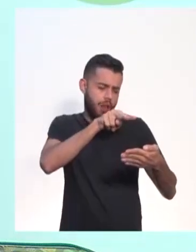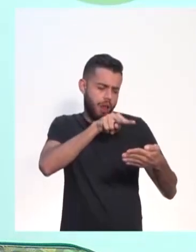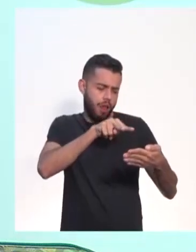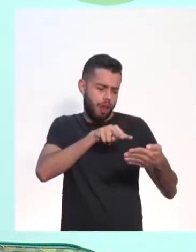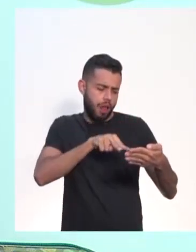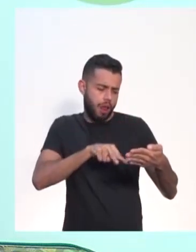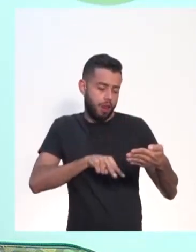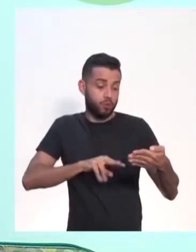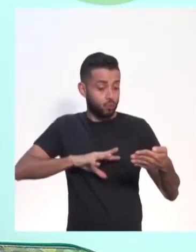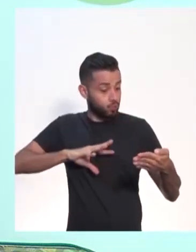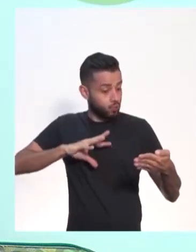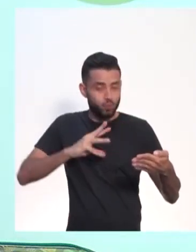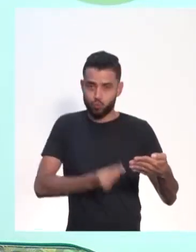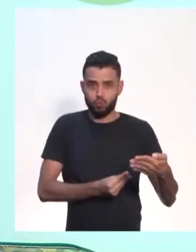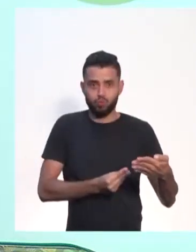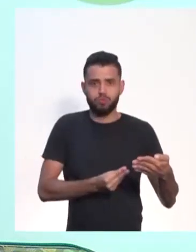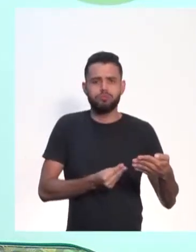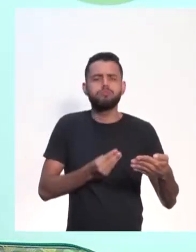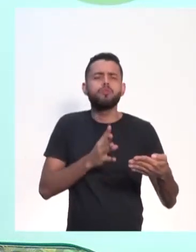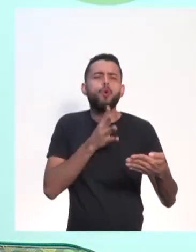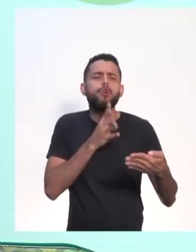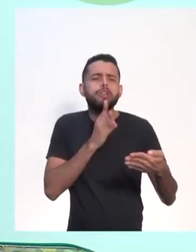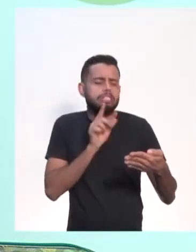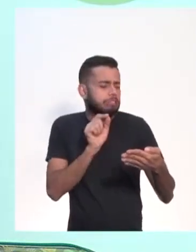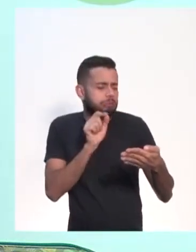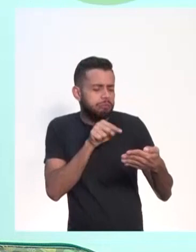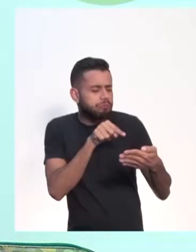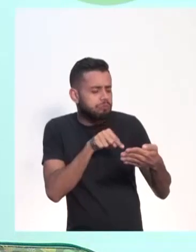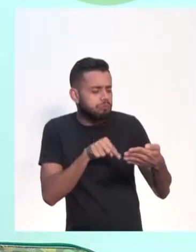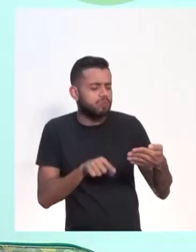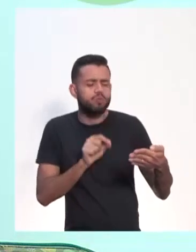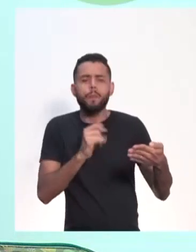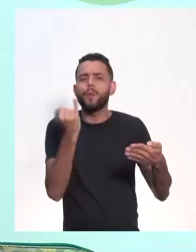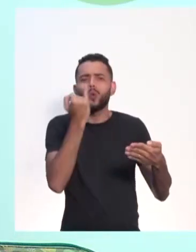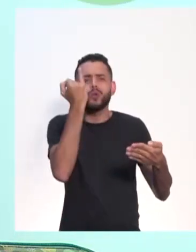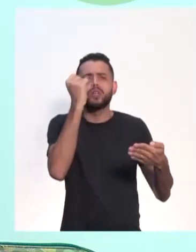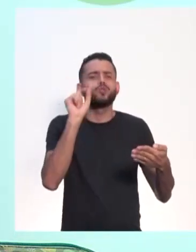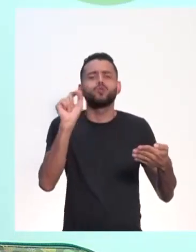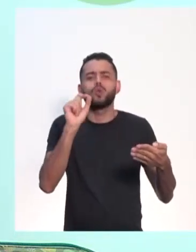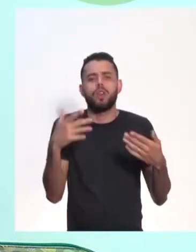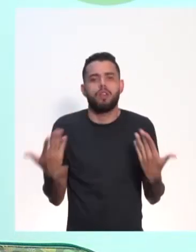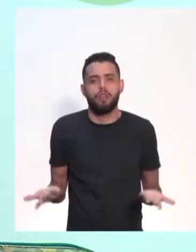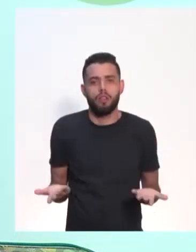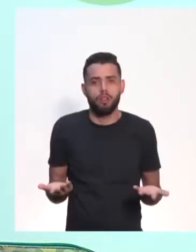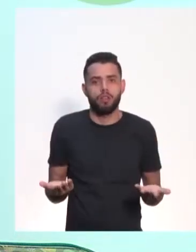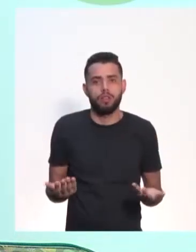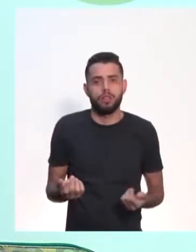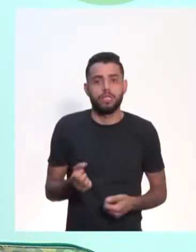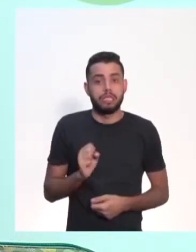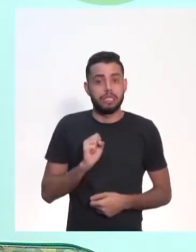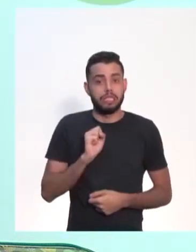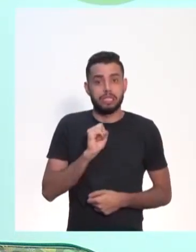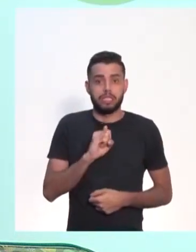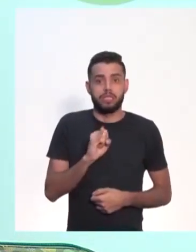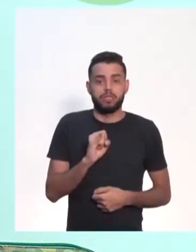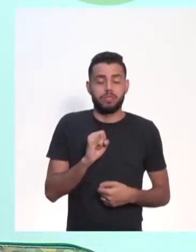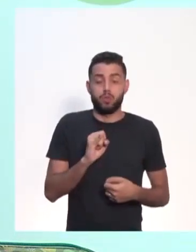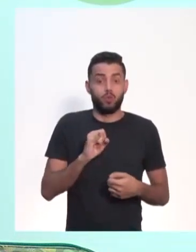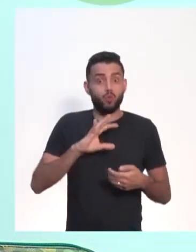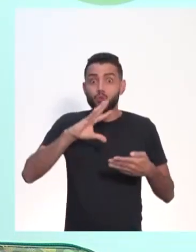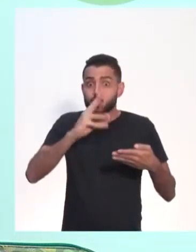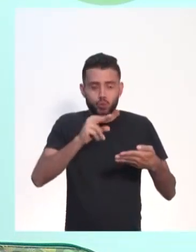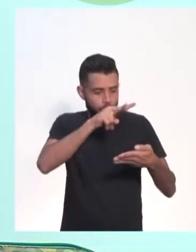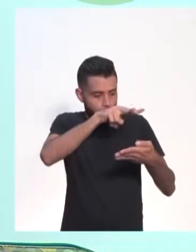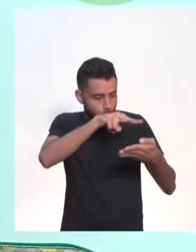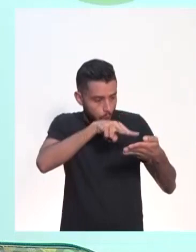para eu poder saber o que é importante ali naquele texto. Se eu não completar a leitura por completo,